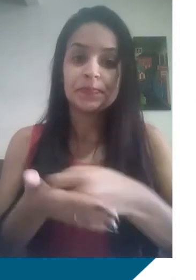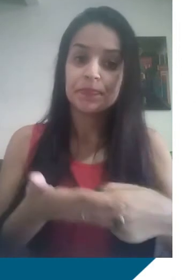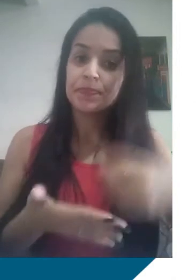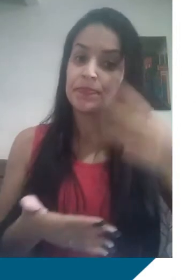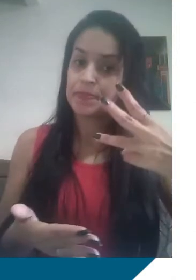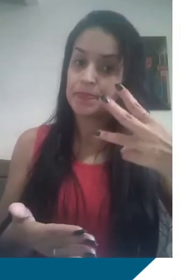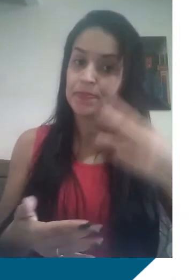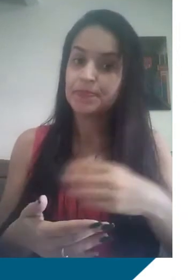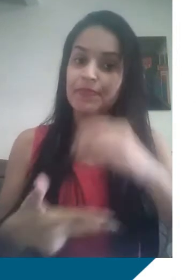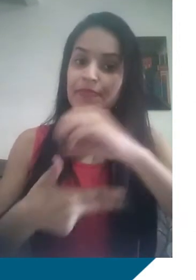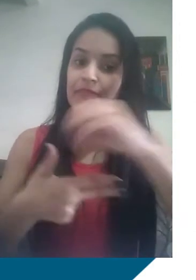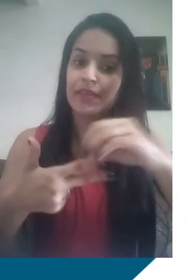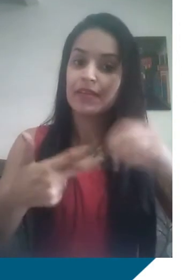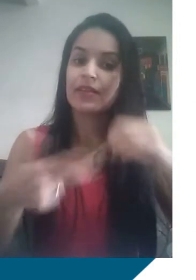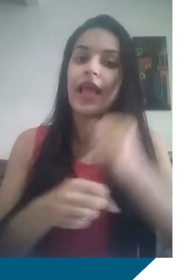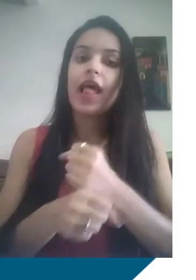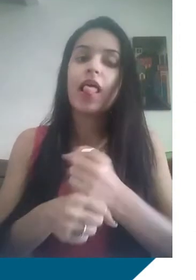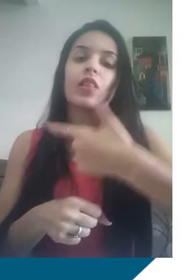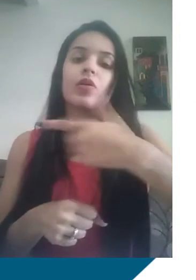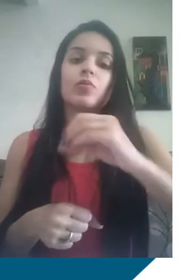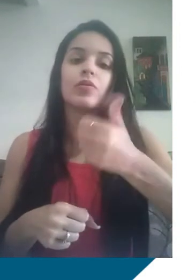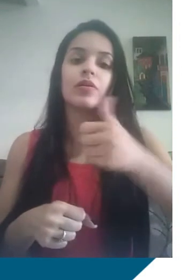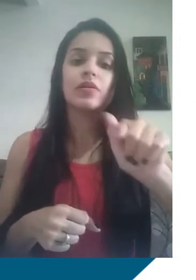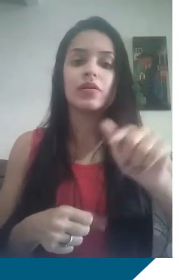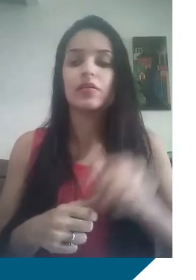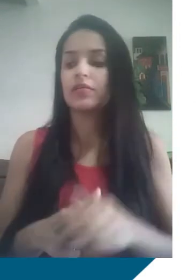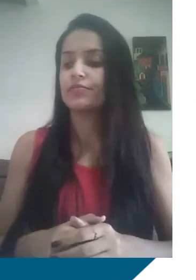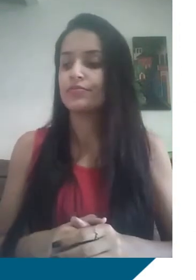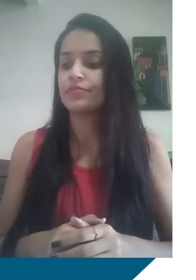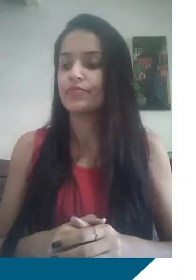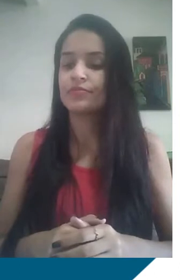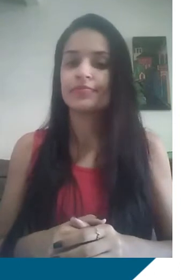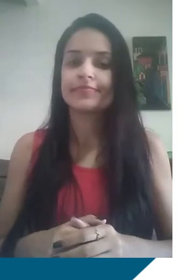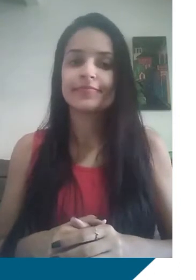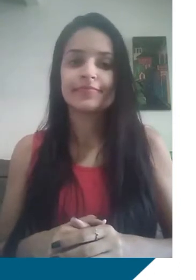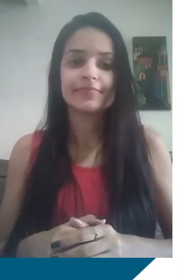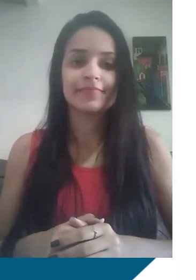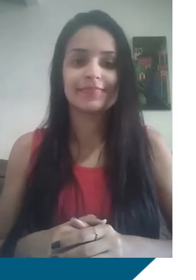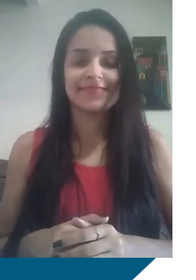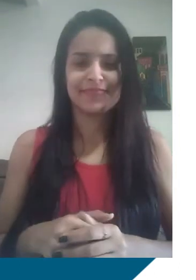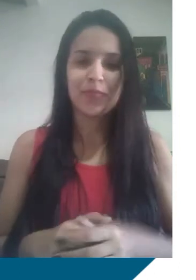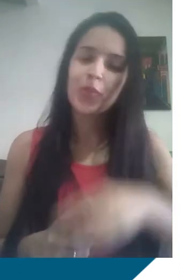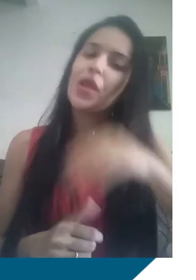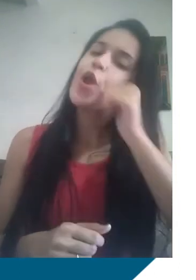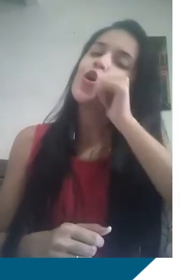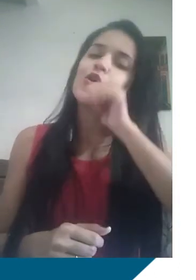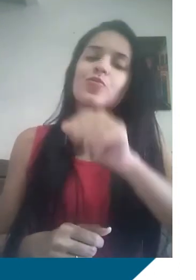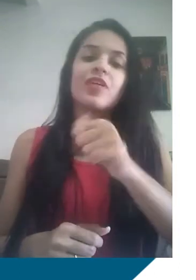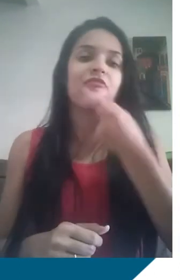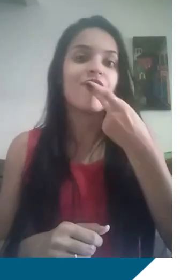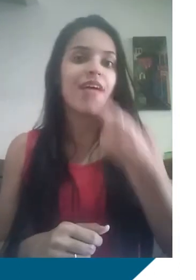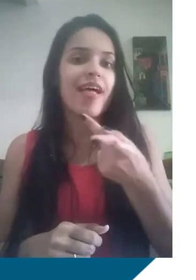Questão 3, retirada do Enem 2017. Essas moças tinham o veso de afirmar